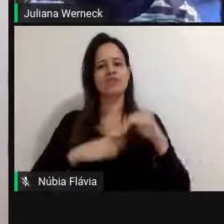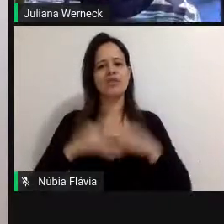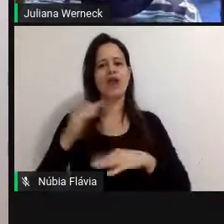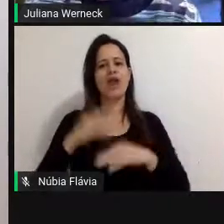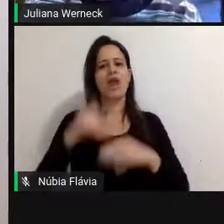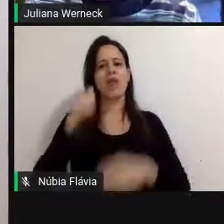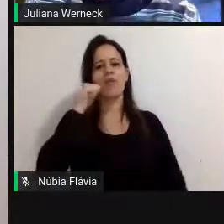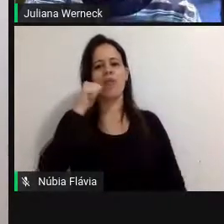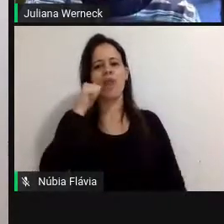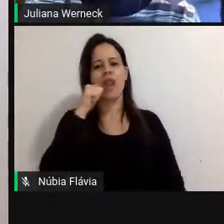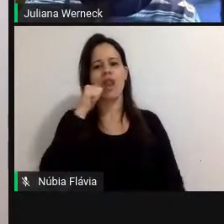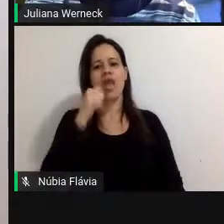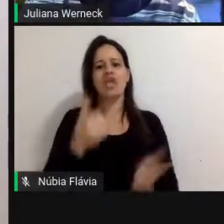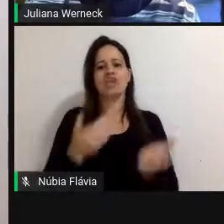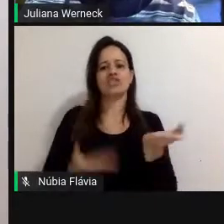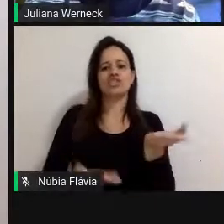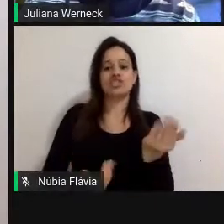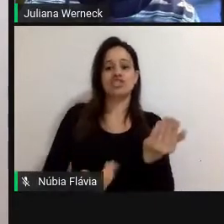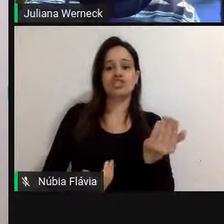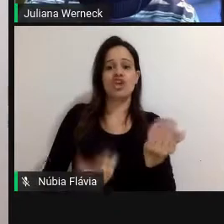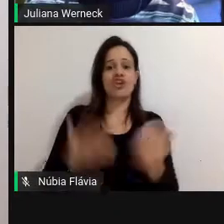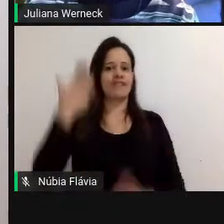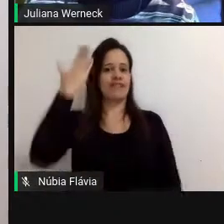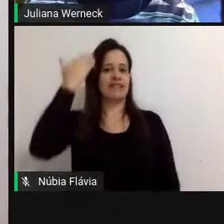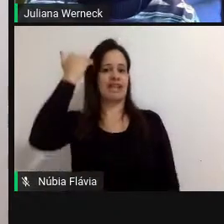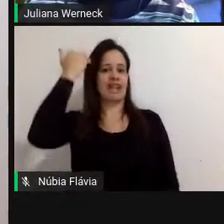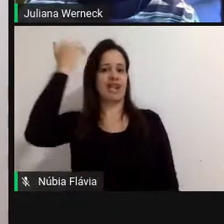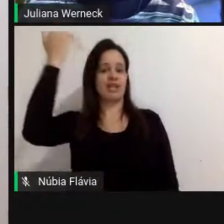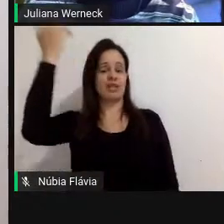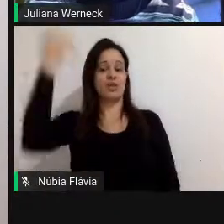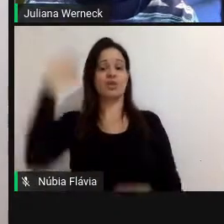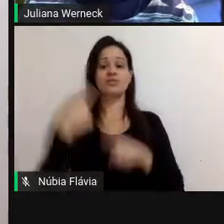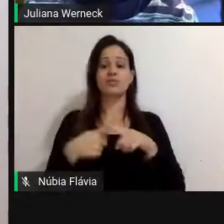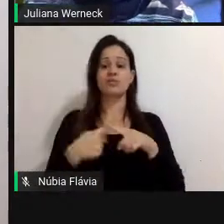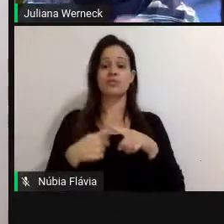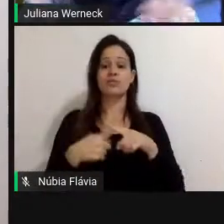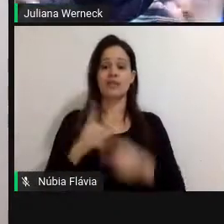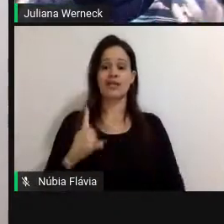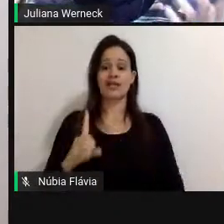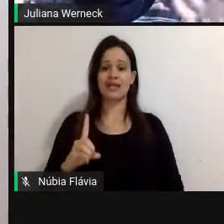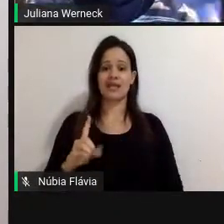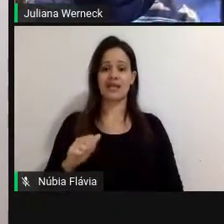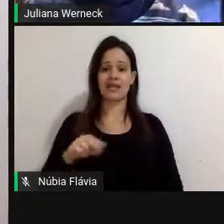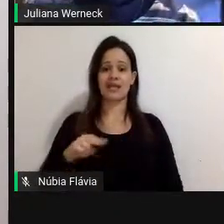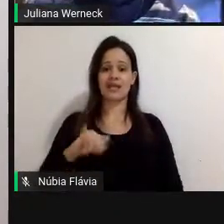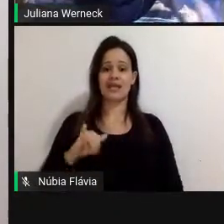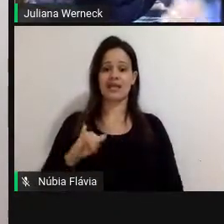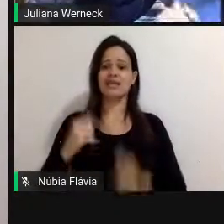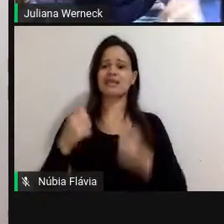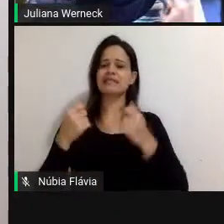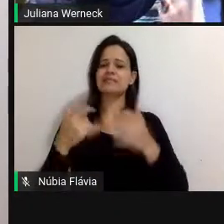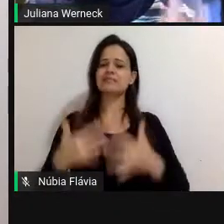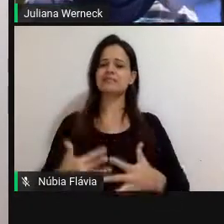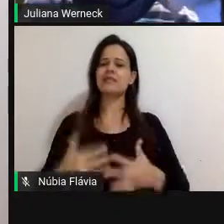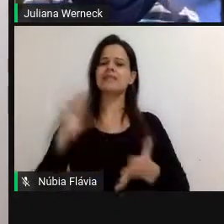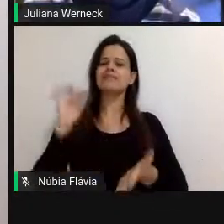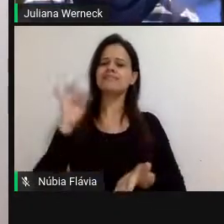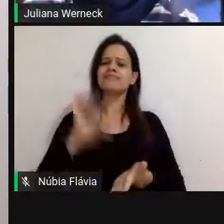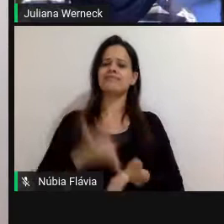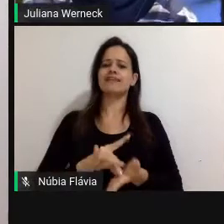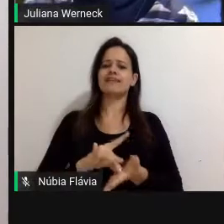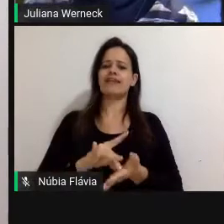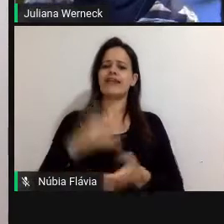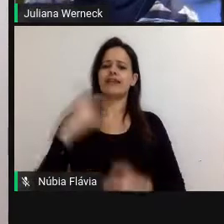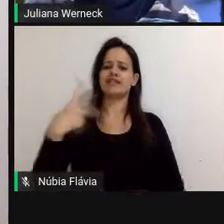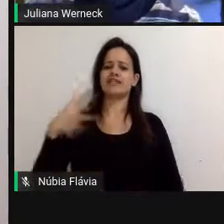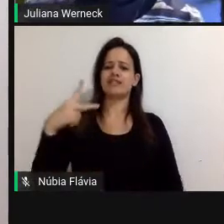talentosa. Porque a Dani, ela fala com a verdade dela, né? Então, o que ela vai trazer aqui